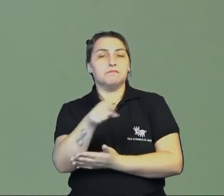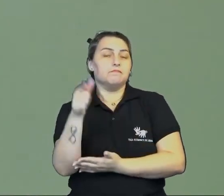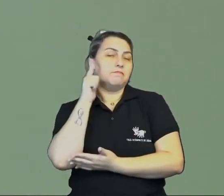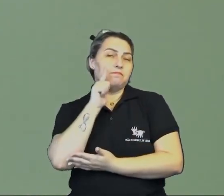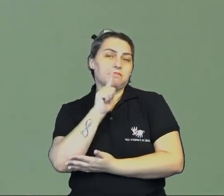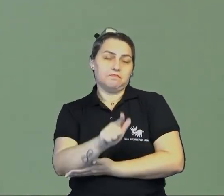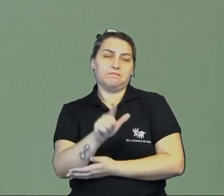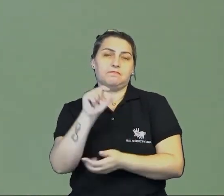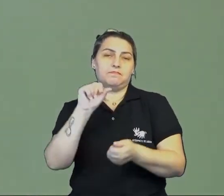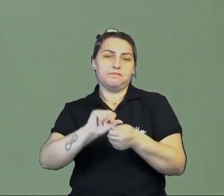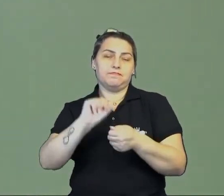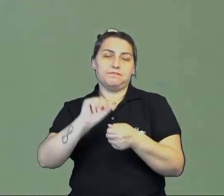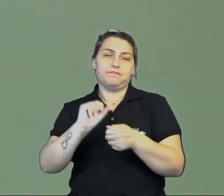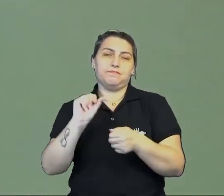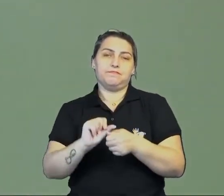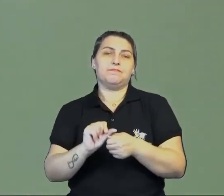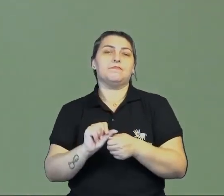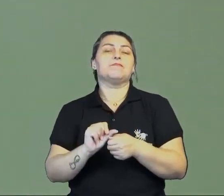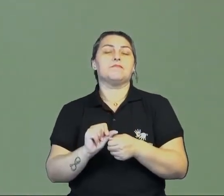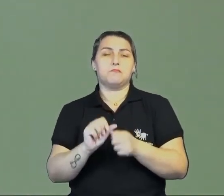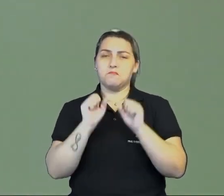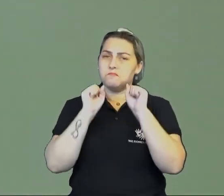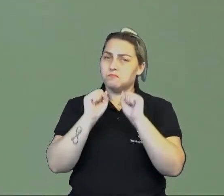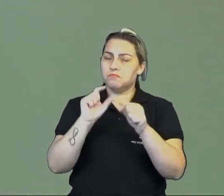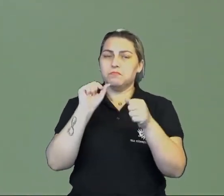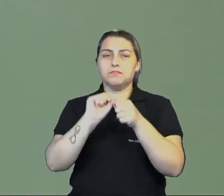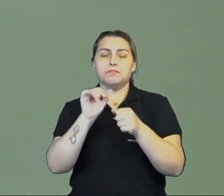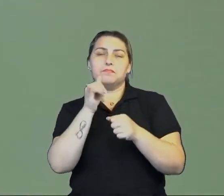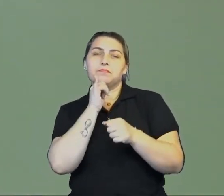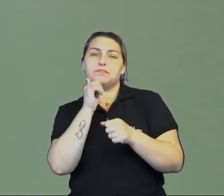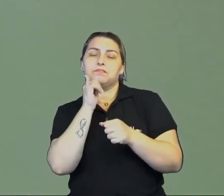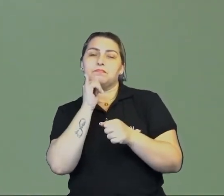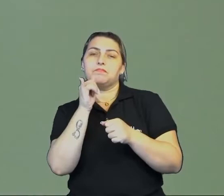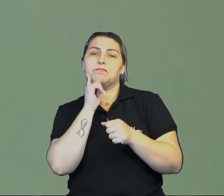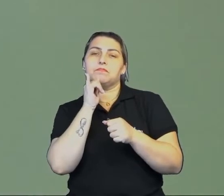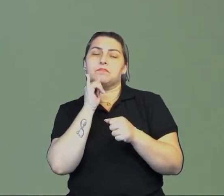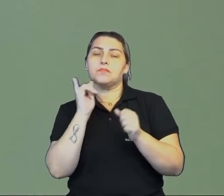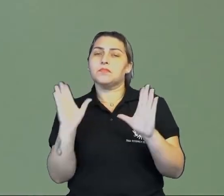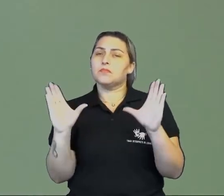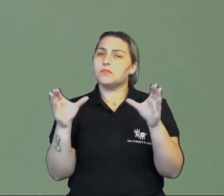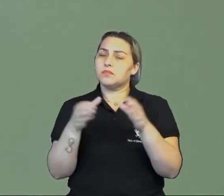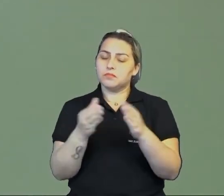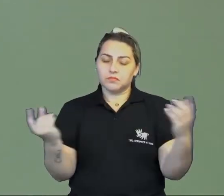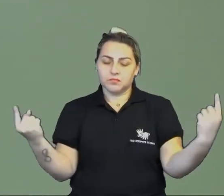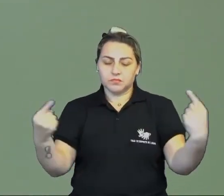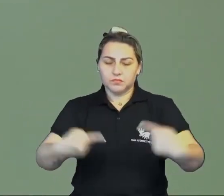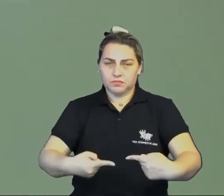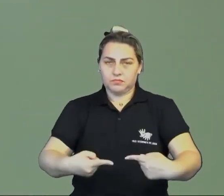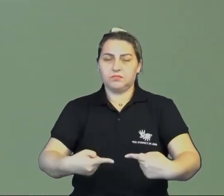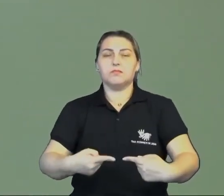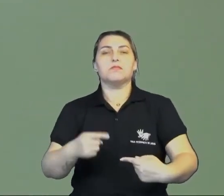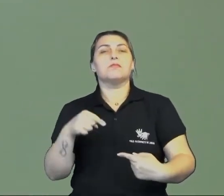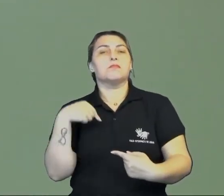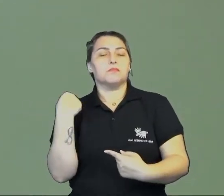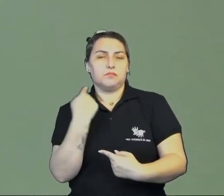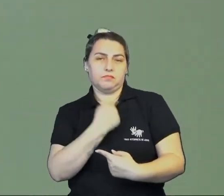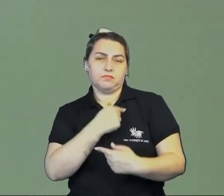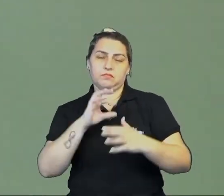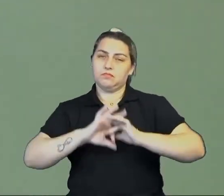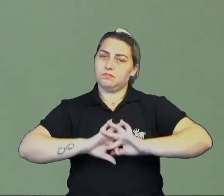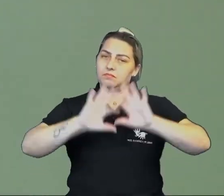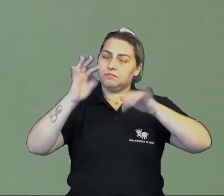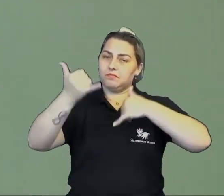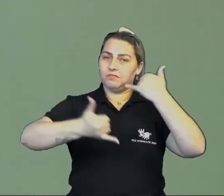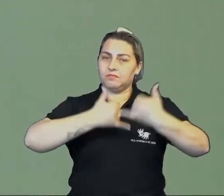conseguem estabelecer, ó, isso aqui funciona aqui. A gente pode fazer, por exemplo, um mini torneio, uma mini competição, algo que a gente vai